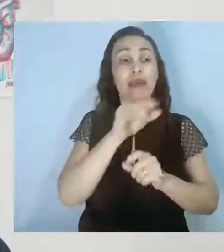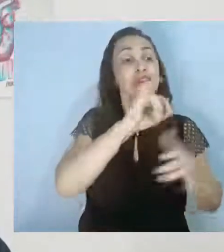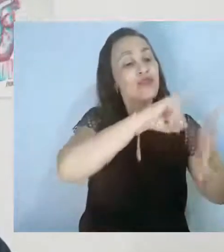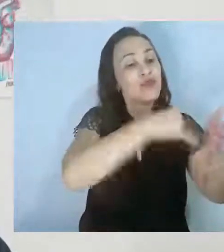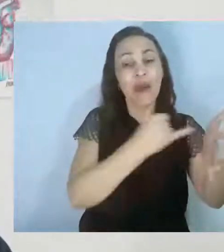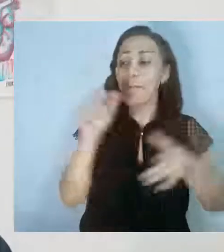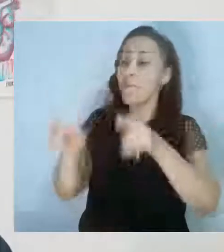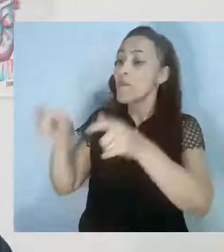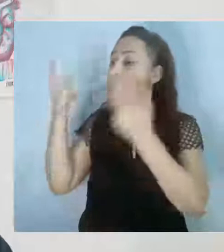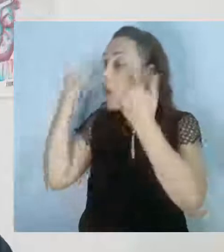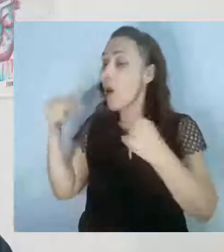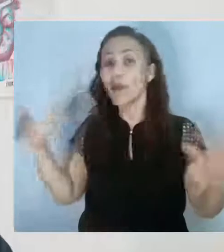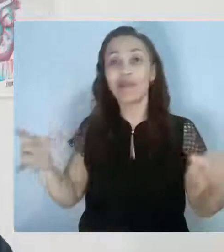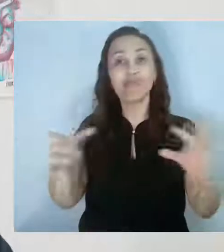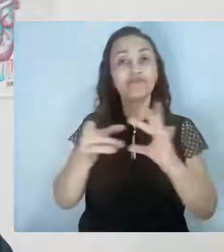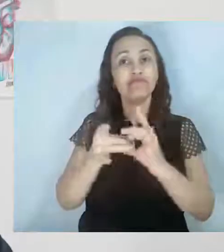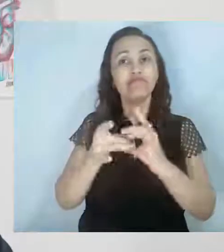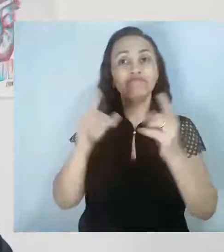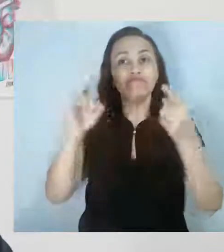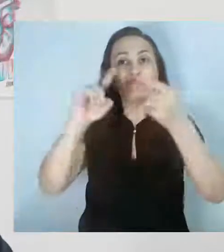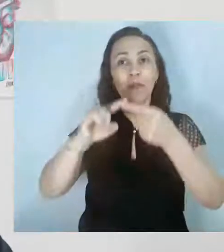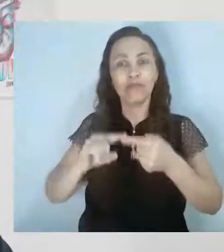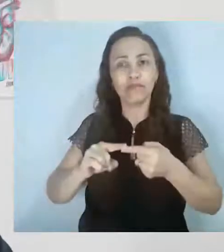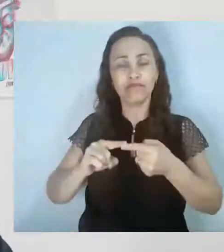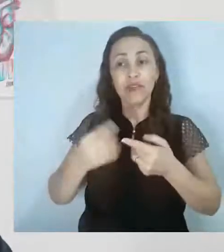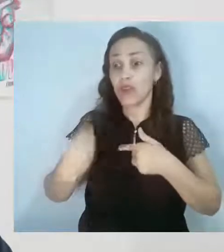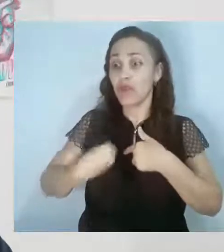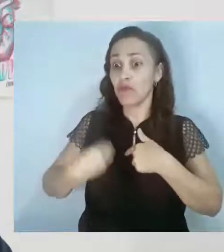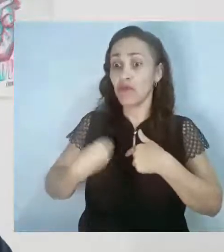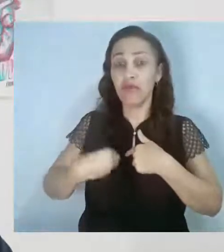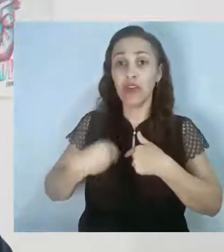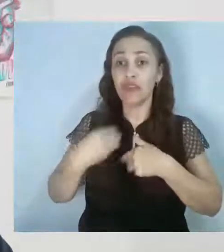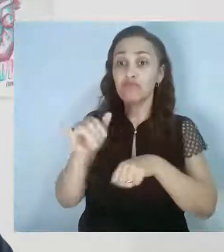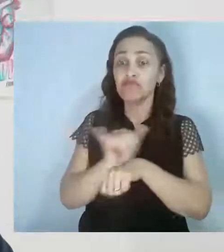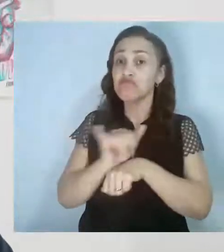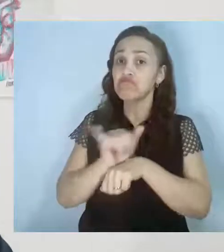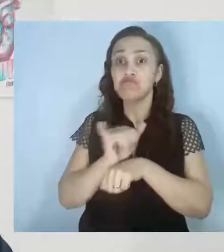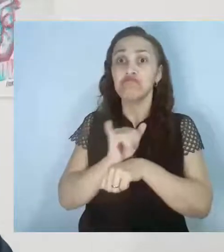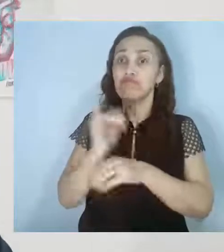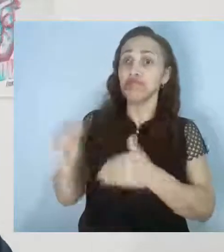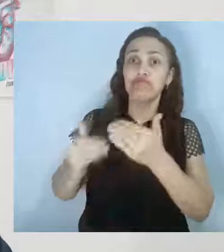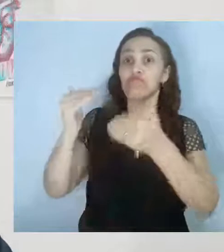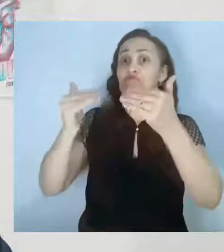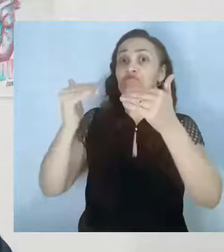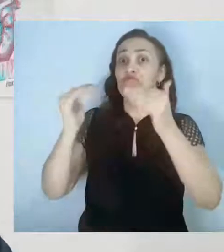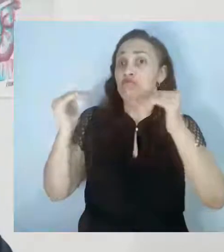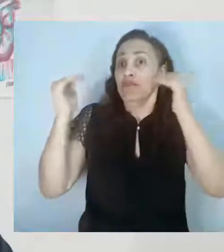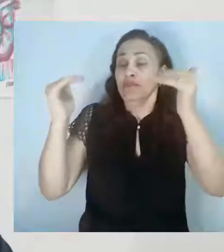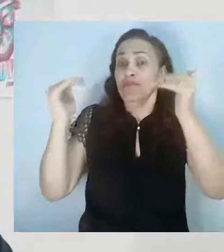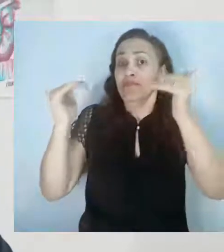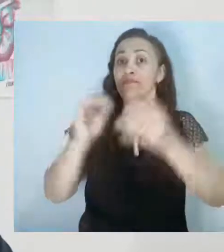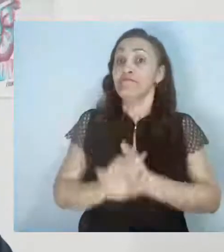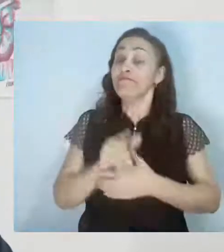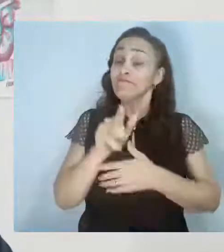comuns que vivem de maneira extraordinária o ordinário. E ele, com muita delicadeza,